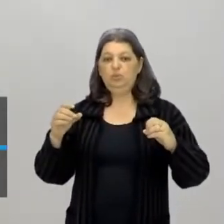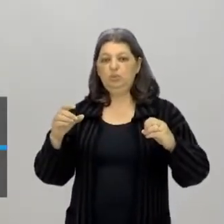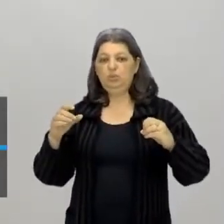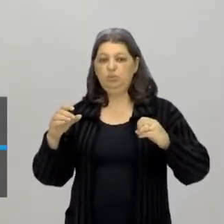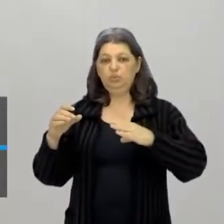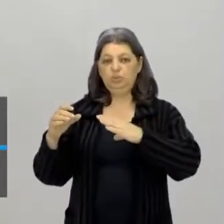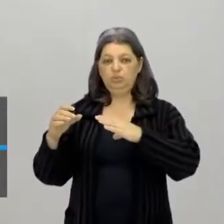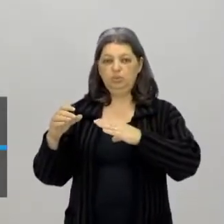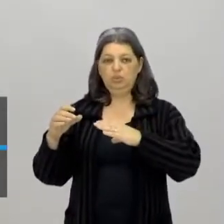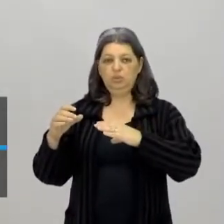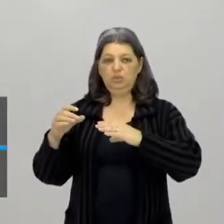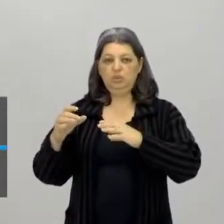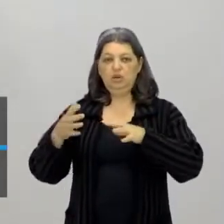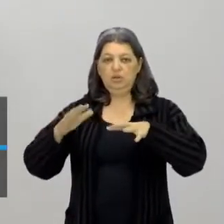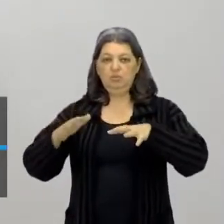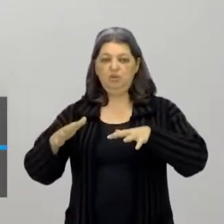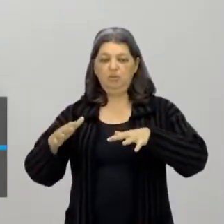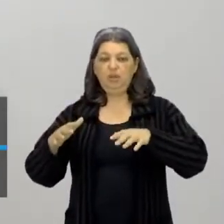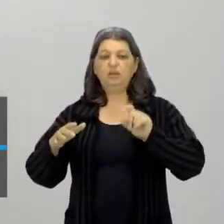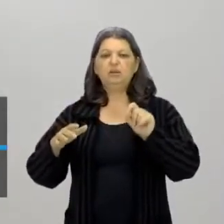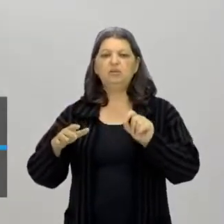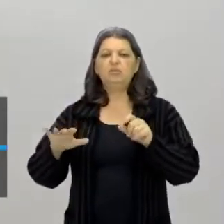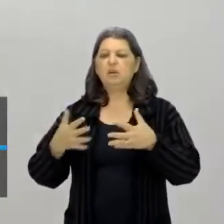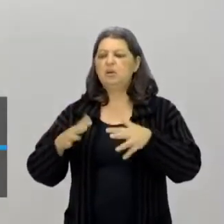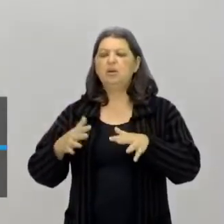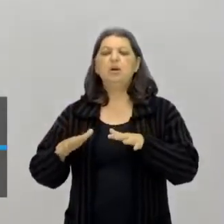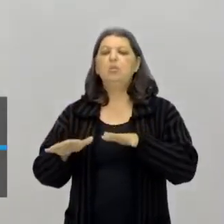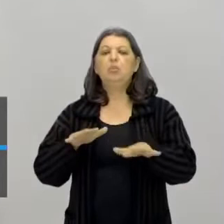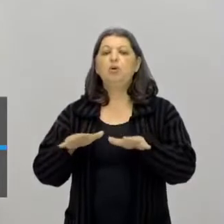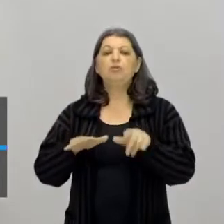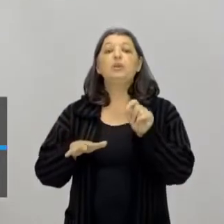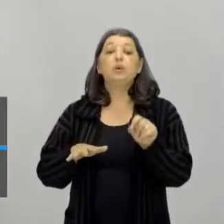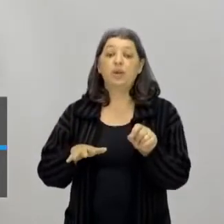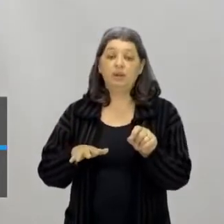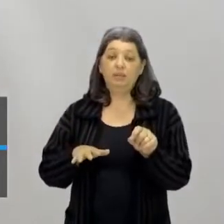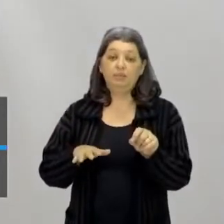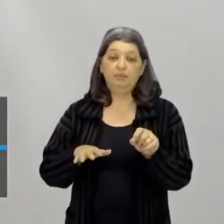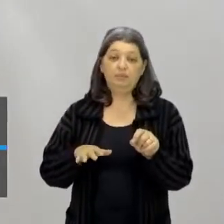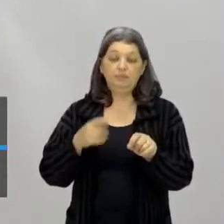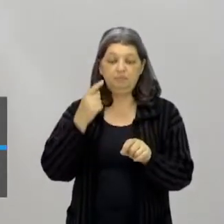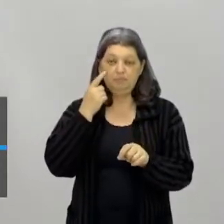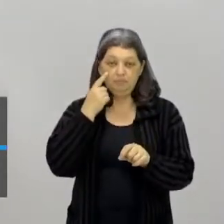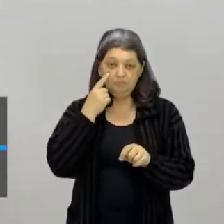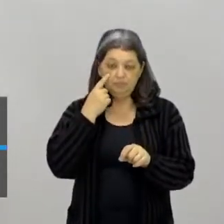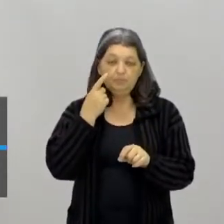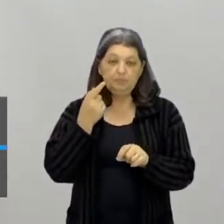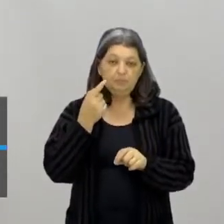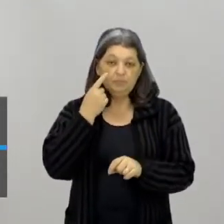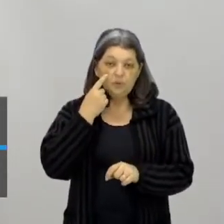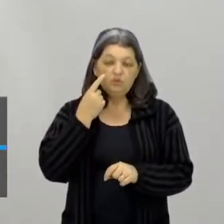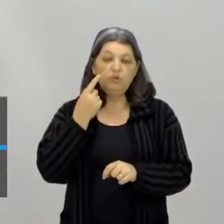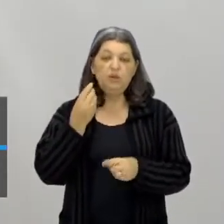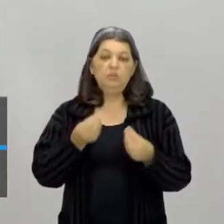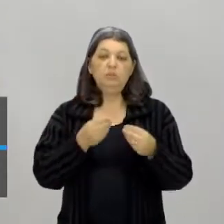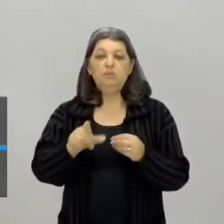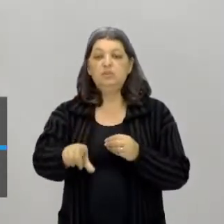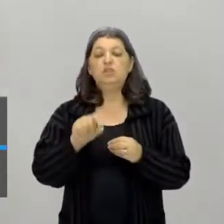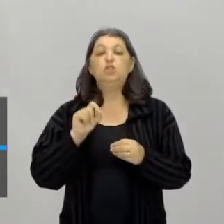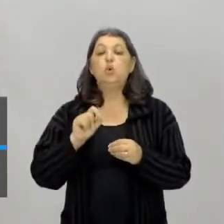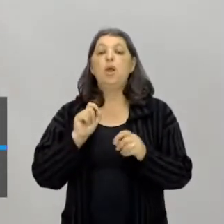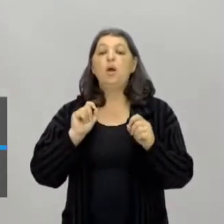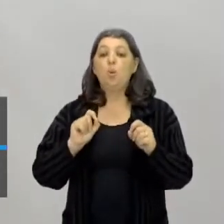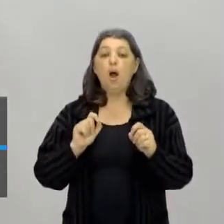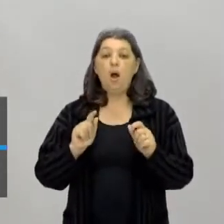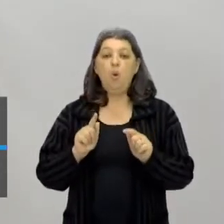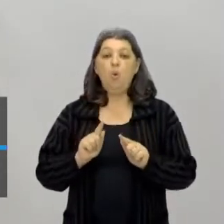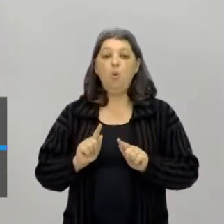ali, ó, tuf! Aí ela, o que é isso aqui que está se mexendo? Aí aqui você pode justamente escolher os